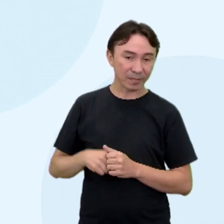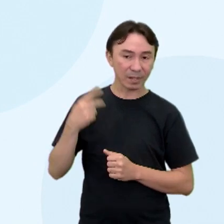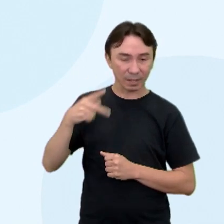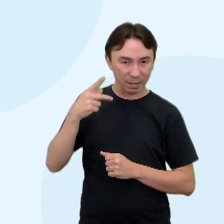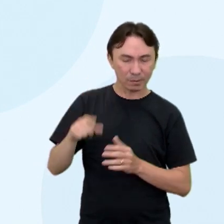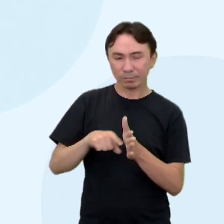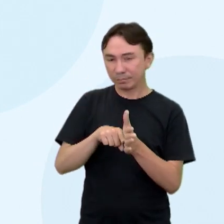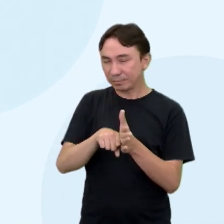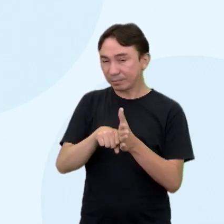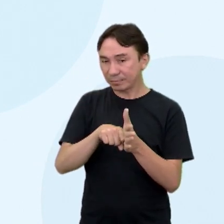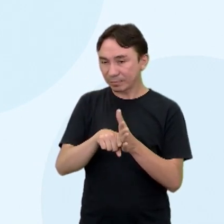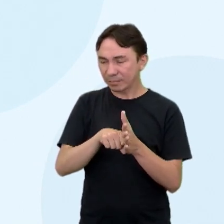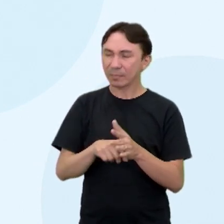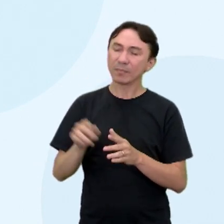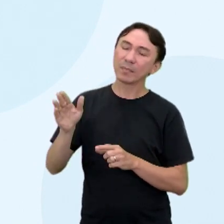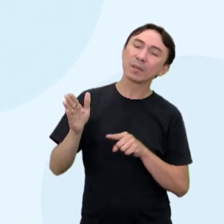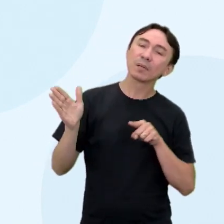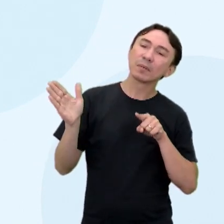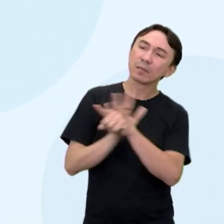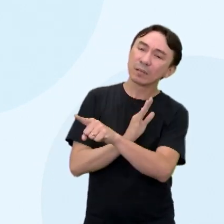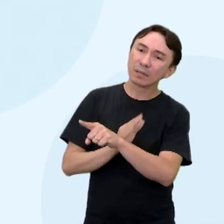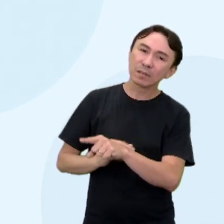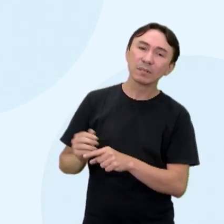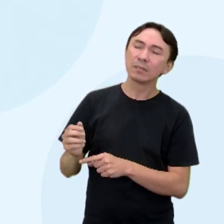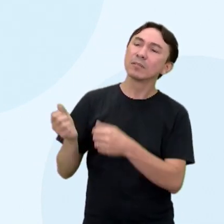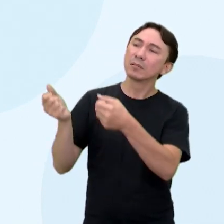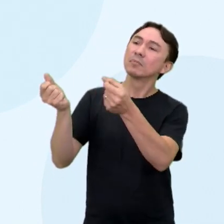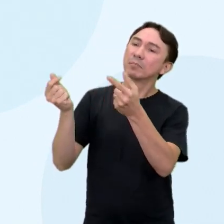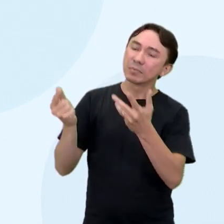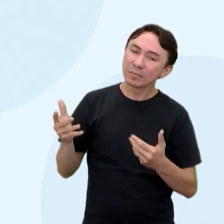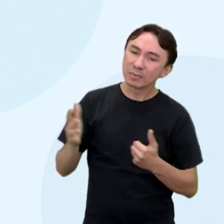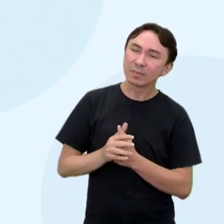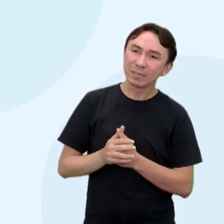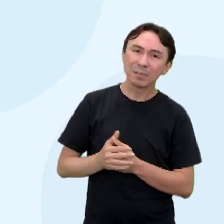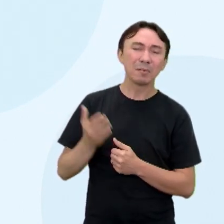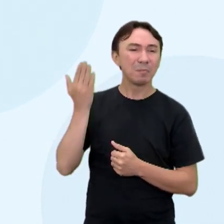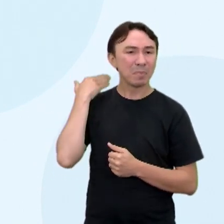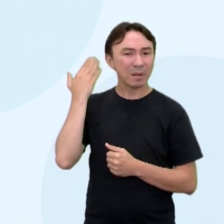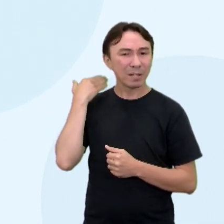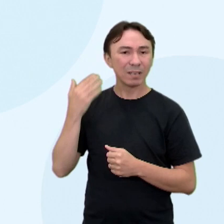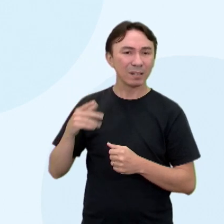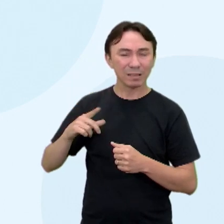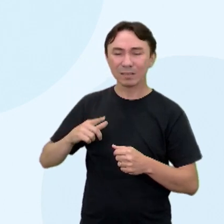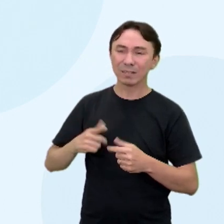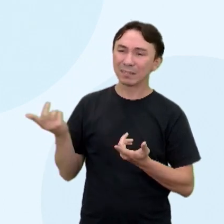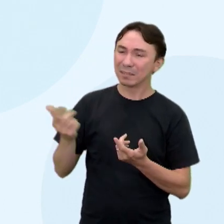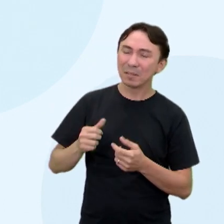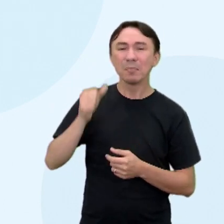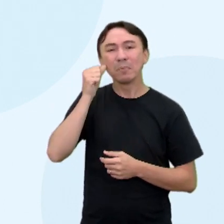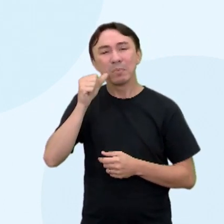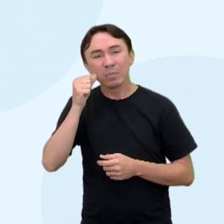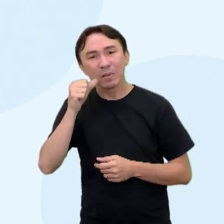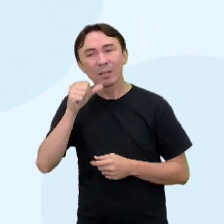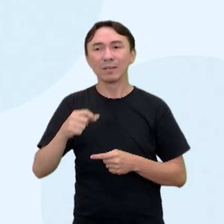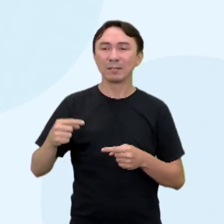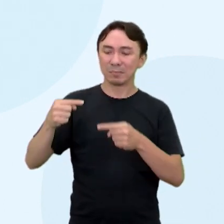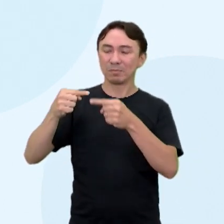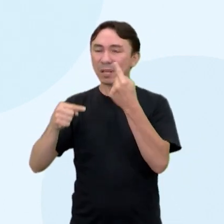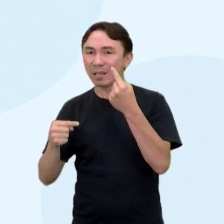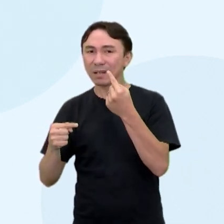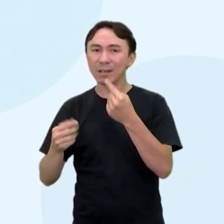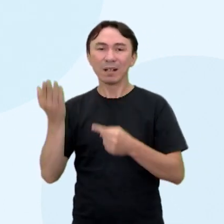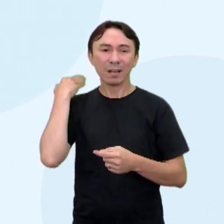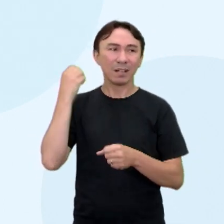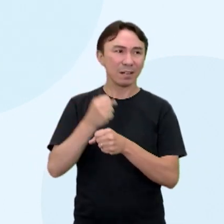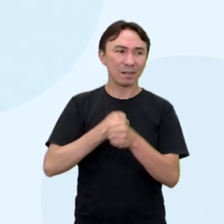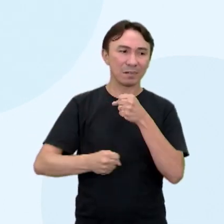pós-graduação. Giovanna, você pode explicar pra gente o que era exatamente esse ideal de natureza feminina em 1941,